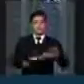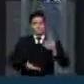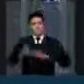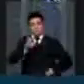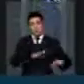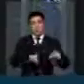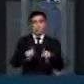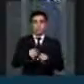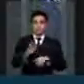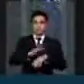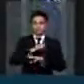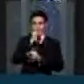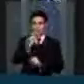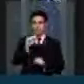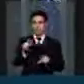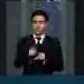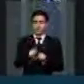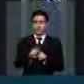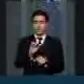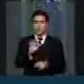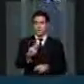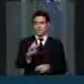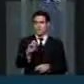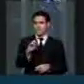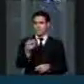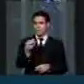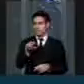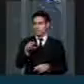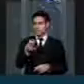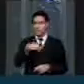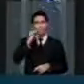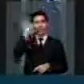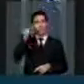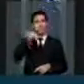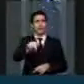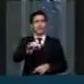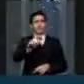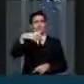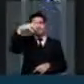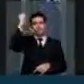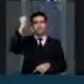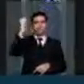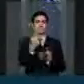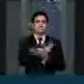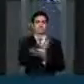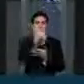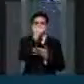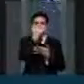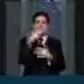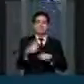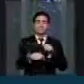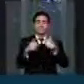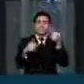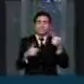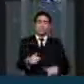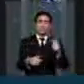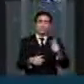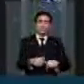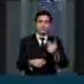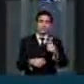com desempenho, com performance, para evitar que esses apagões deixem de se transformar numa rotina, que